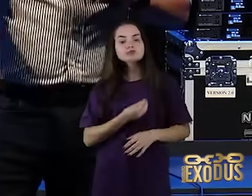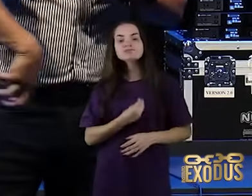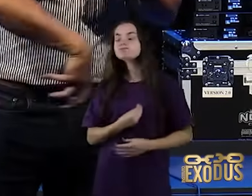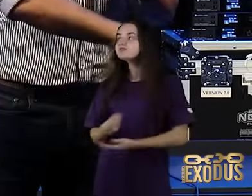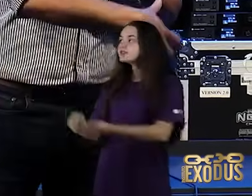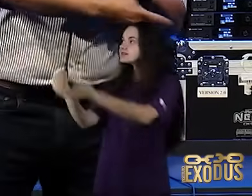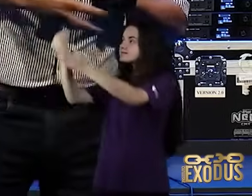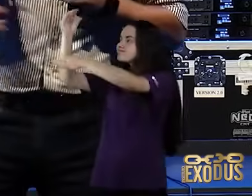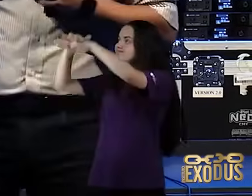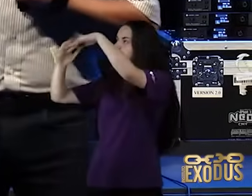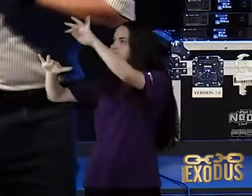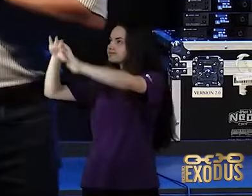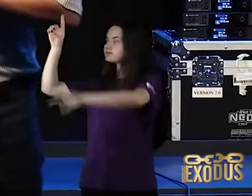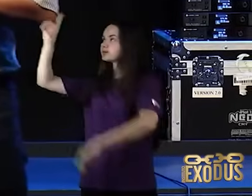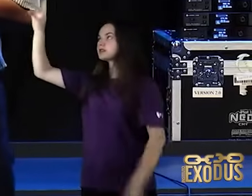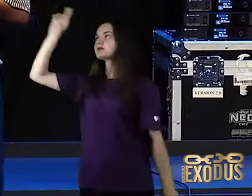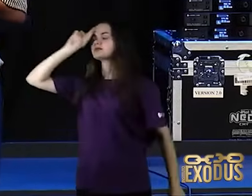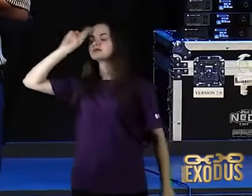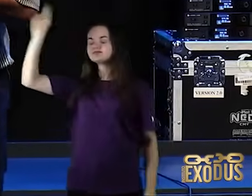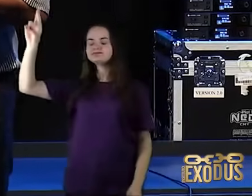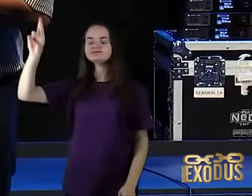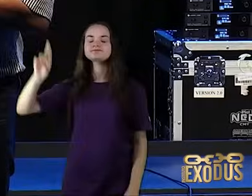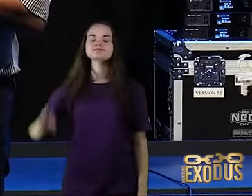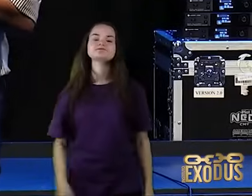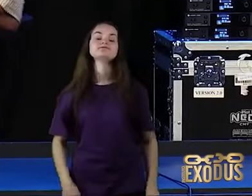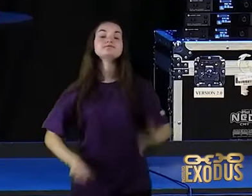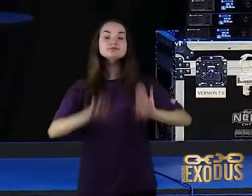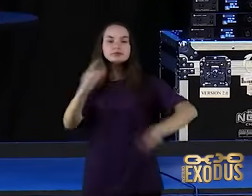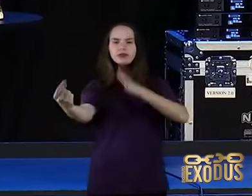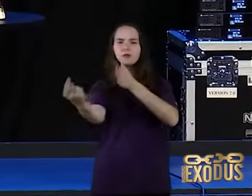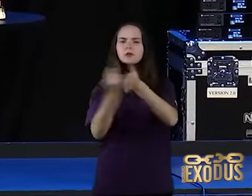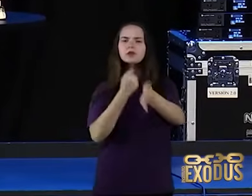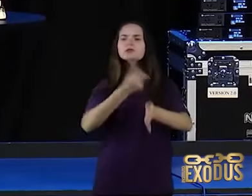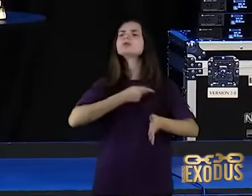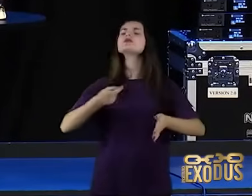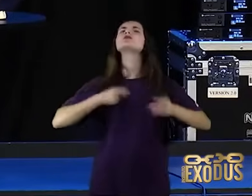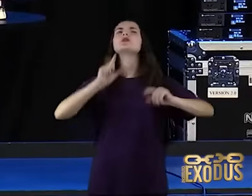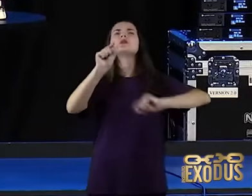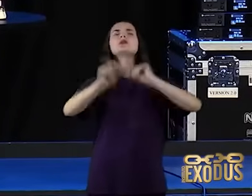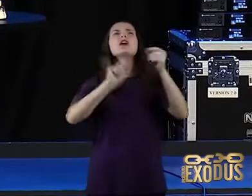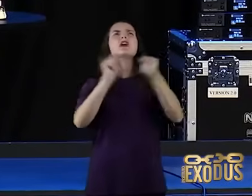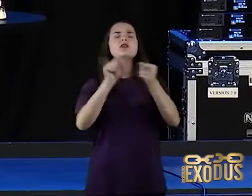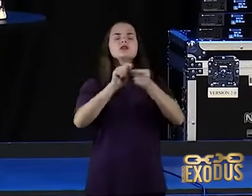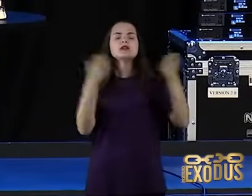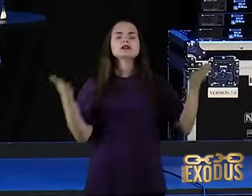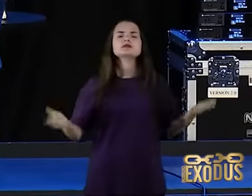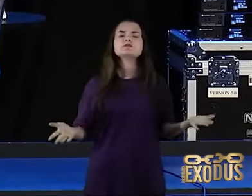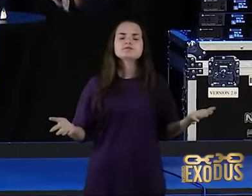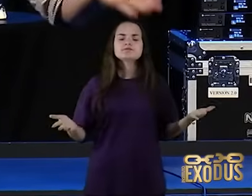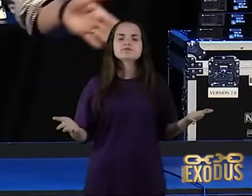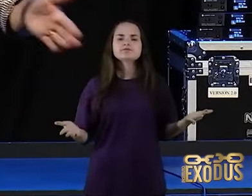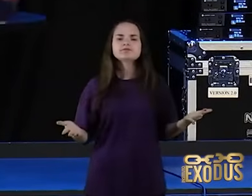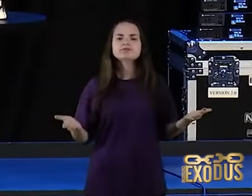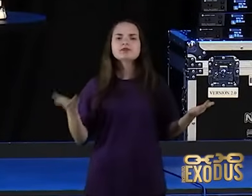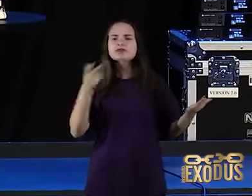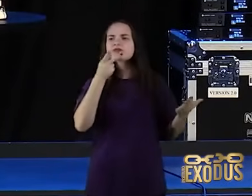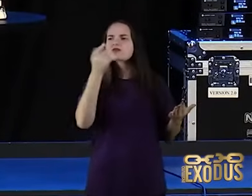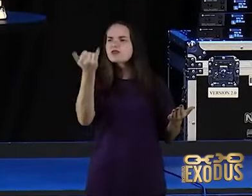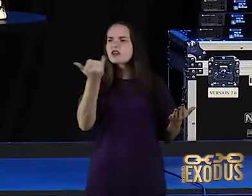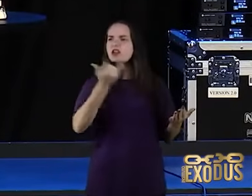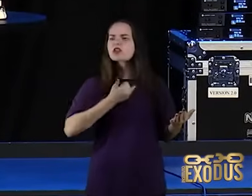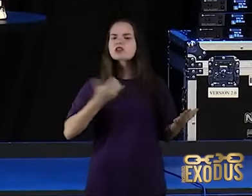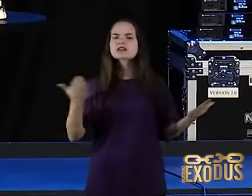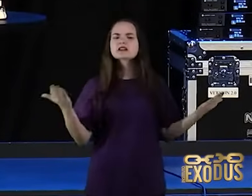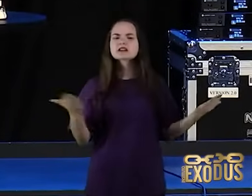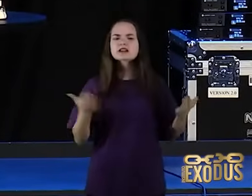agora existe quando alguém pergunta pastor o que que eu faço O senhor falou aqui que esse ano vai ser o